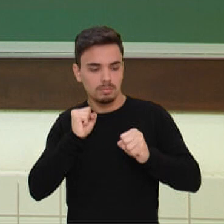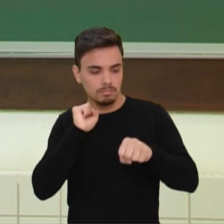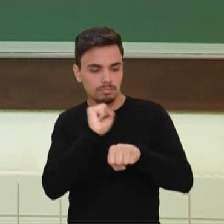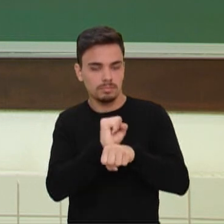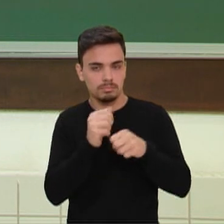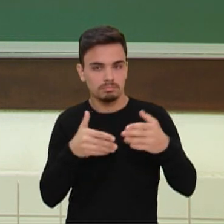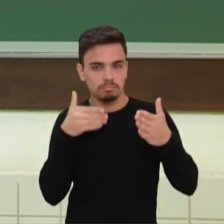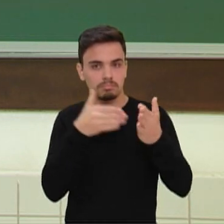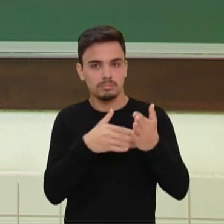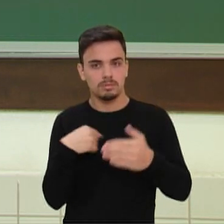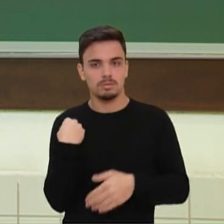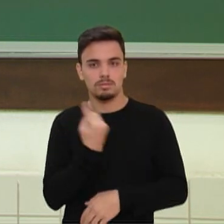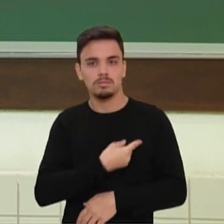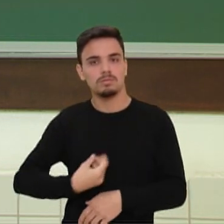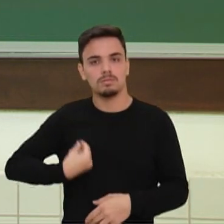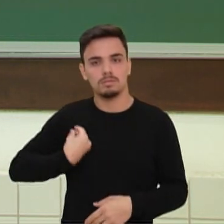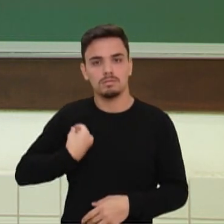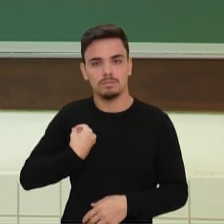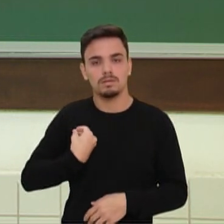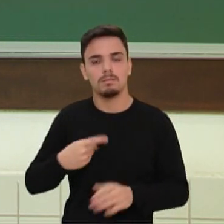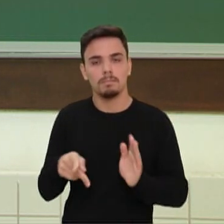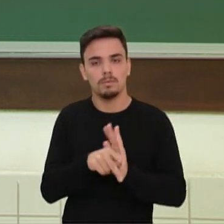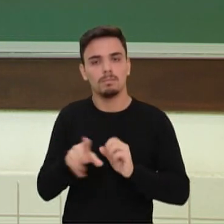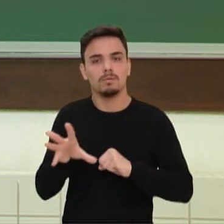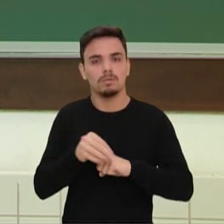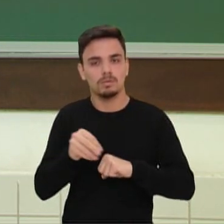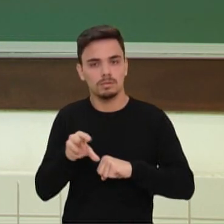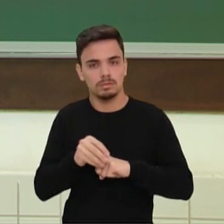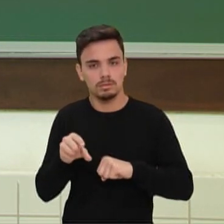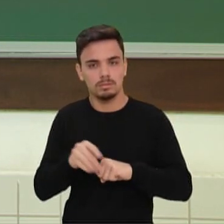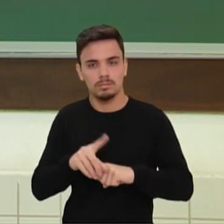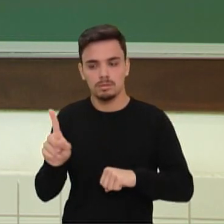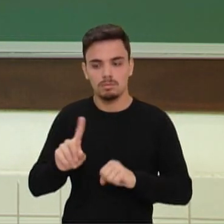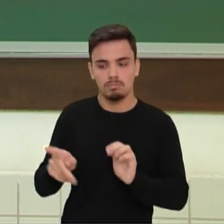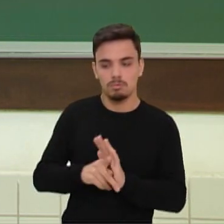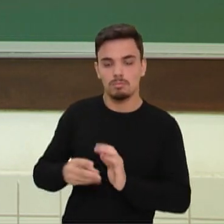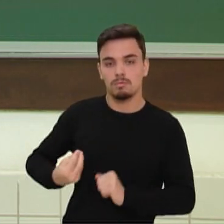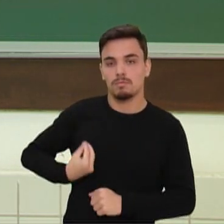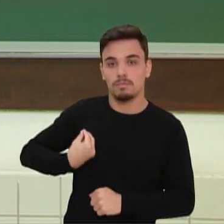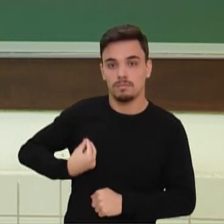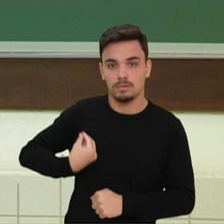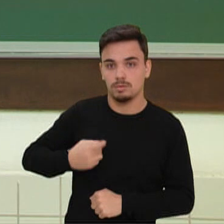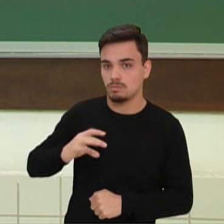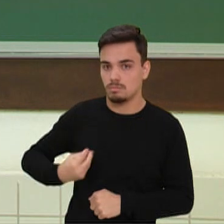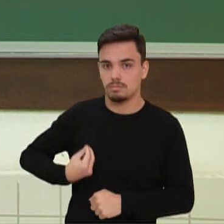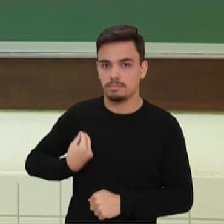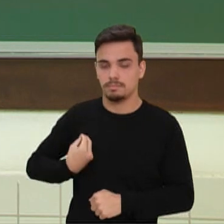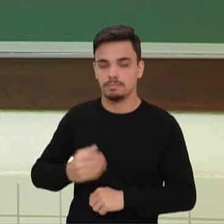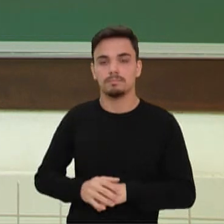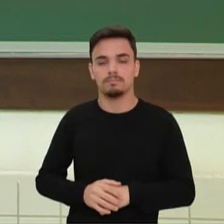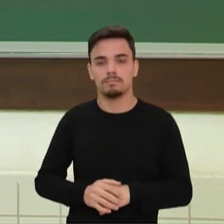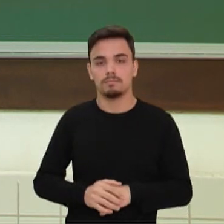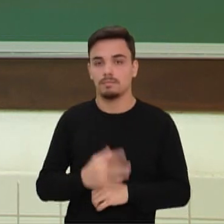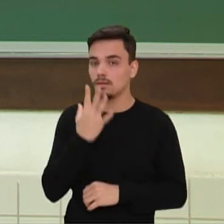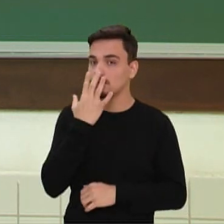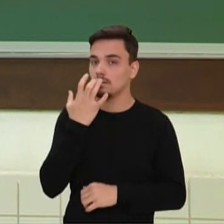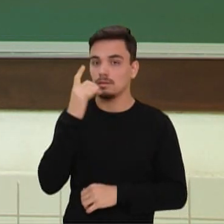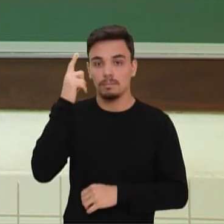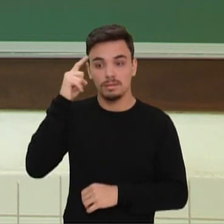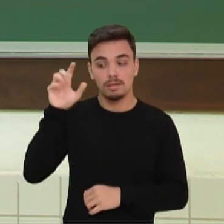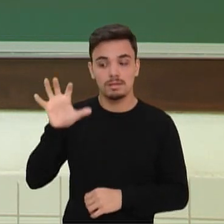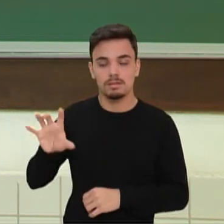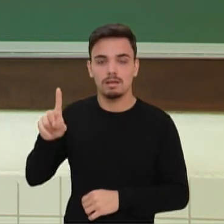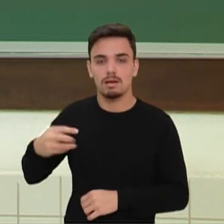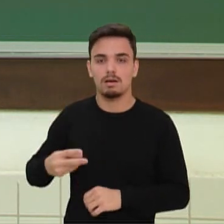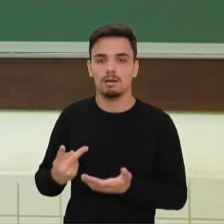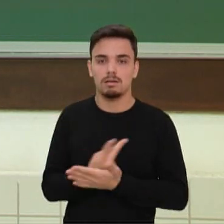Quando você vive pelo conhecimento filosófico e não pela vida, de acordo com Nietzsche, isso é um erro, né? Então,